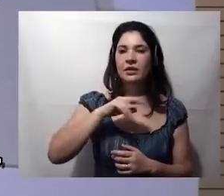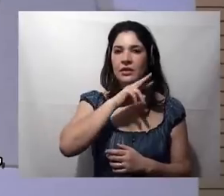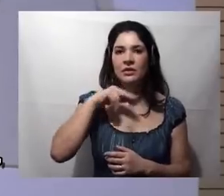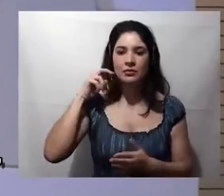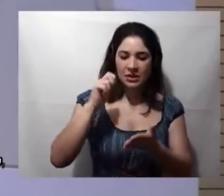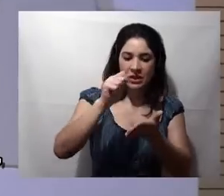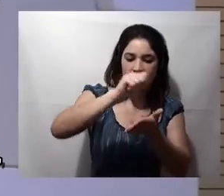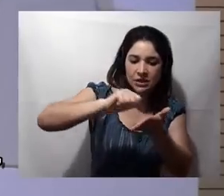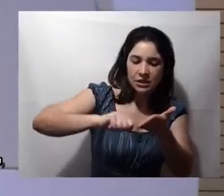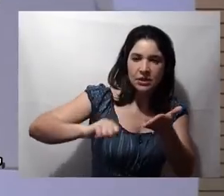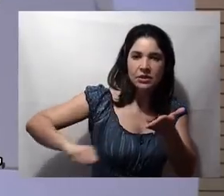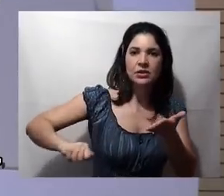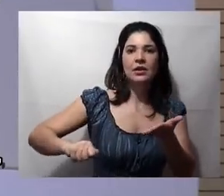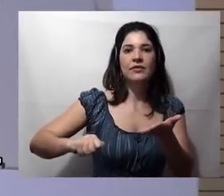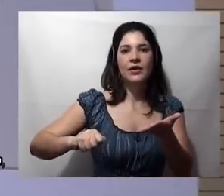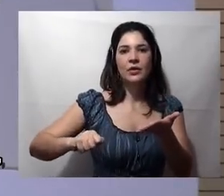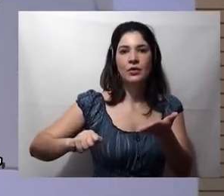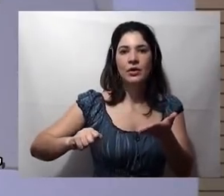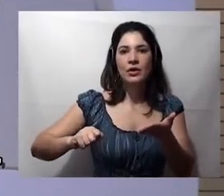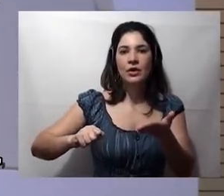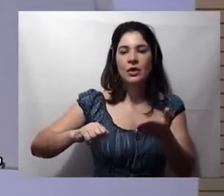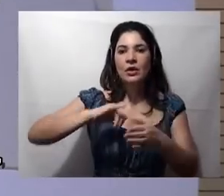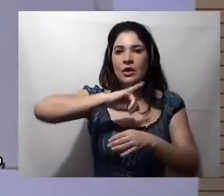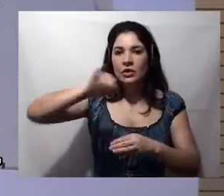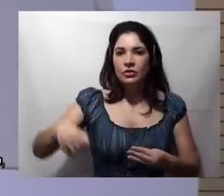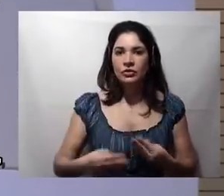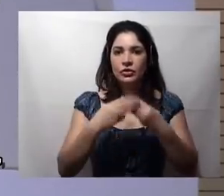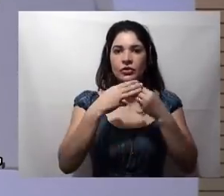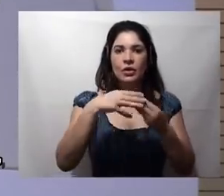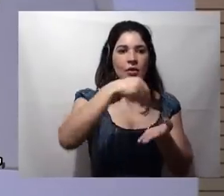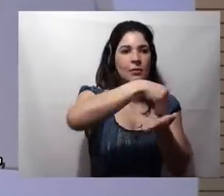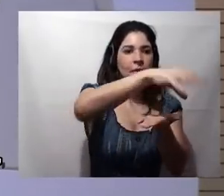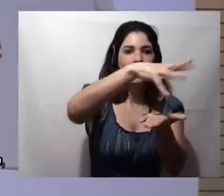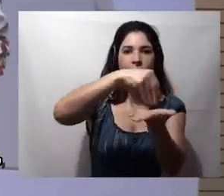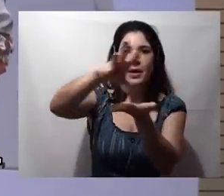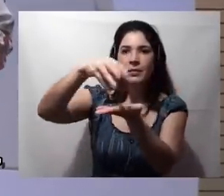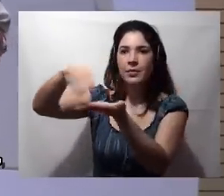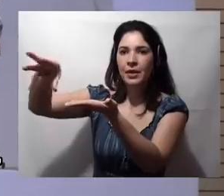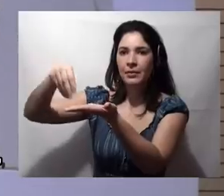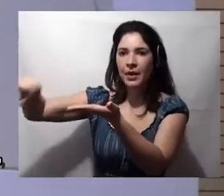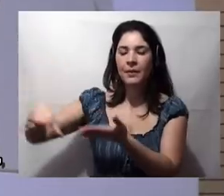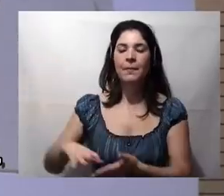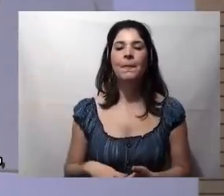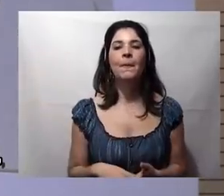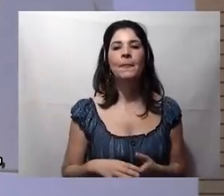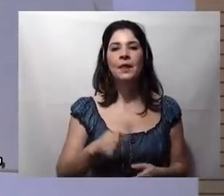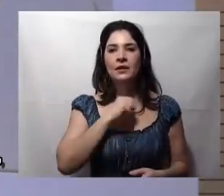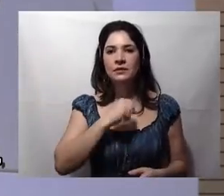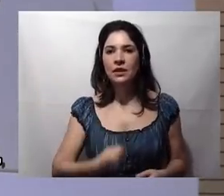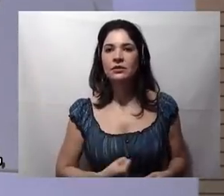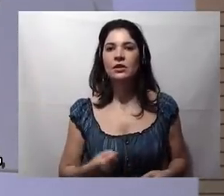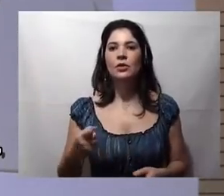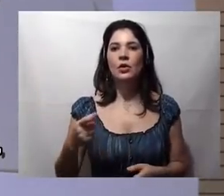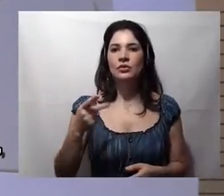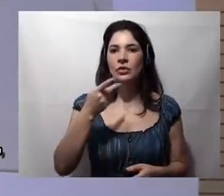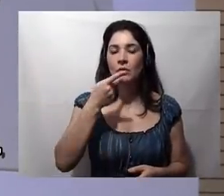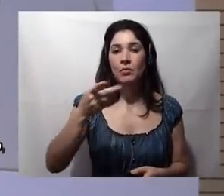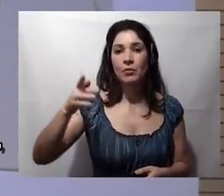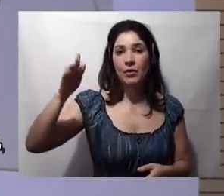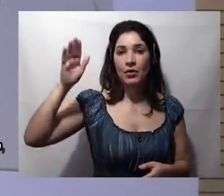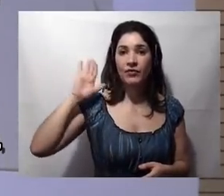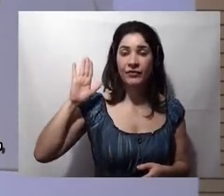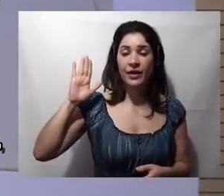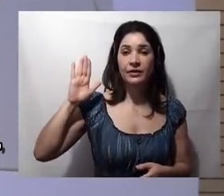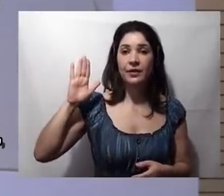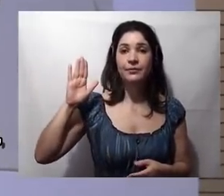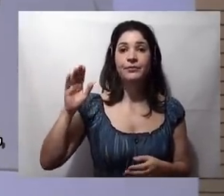resto dos anciãos que estavam no cativeiro aos sacerdotes e aos profetas ea todo o povo que o rei nabucodonosor